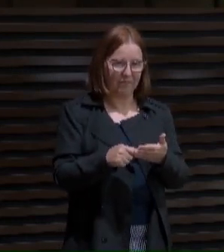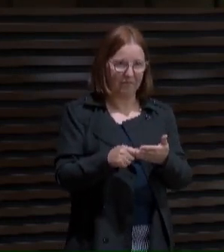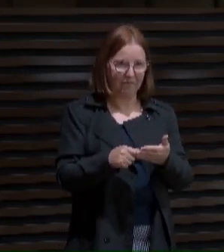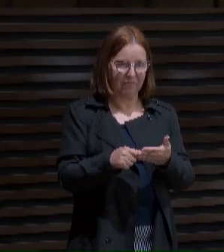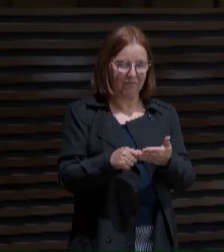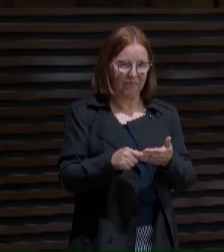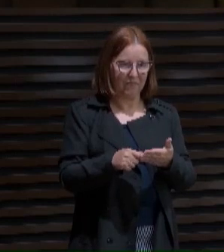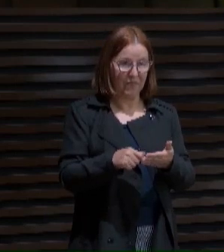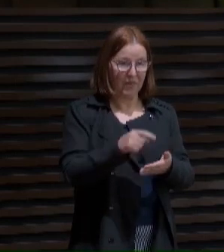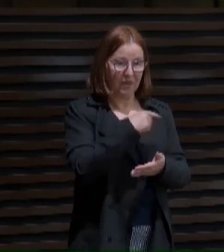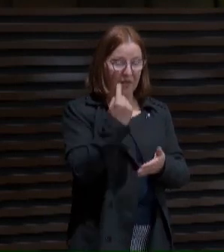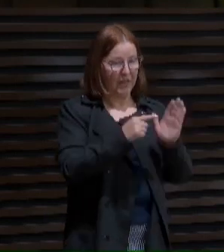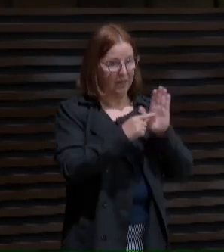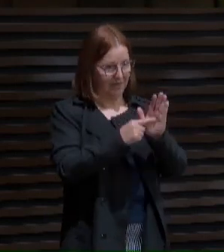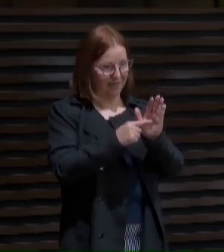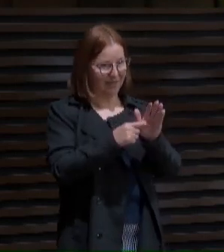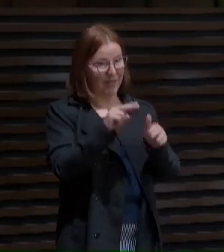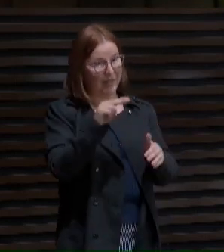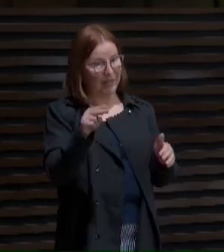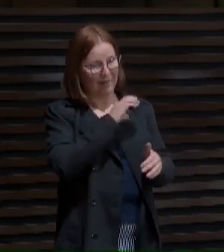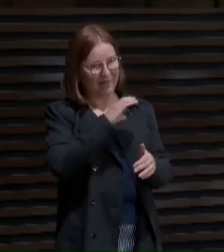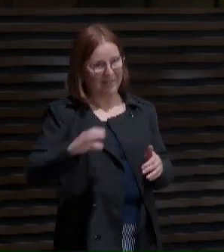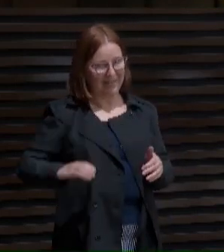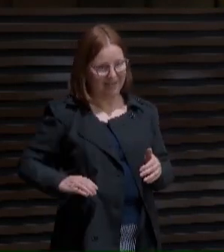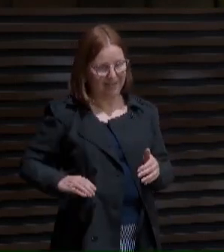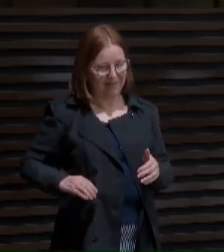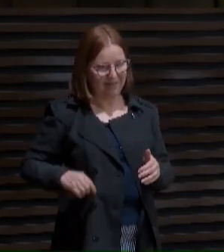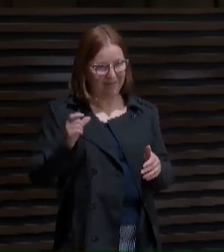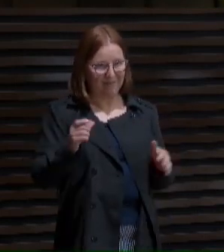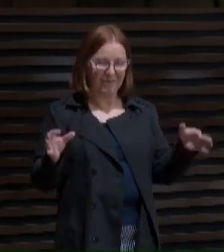em nome de Cristo, palavra da reconciliação